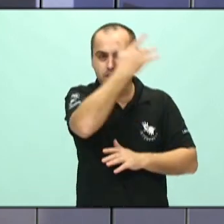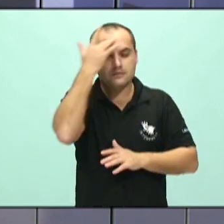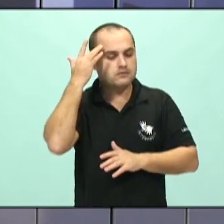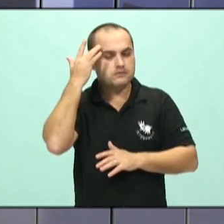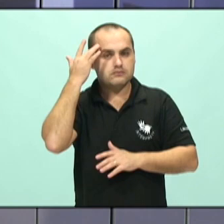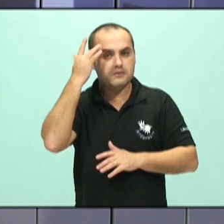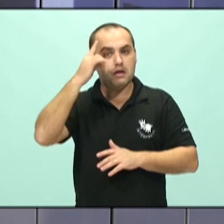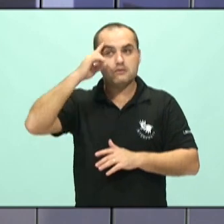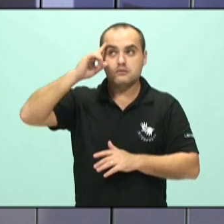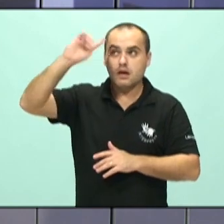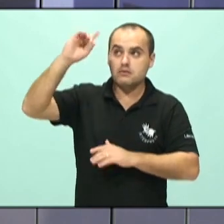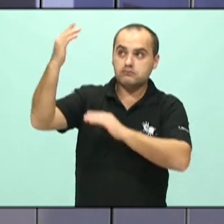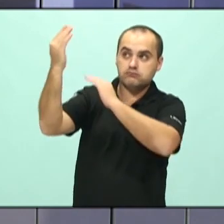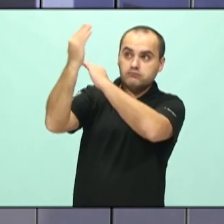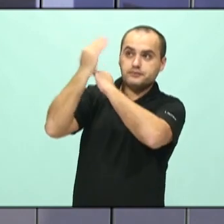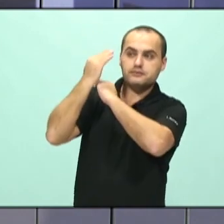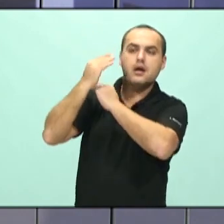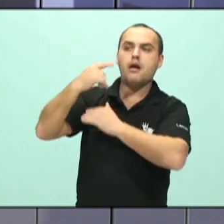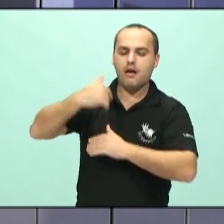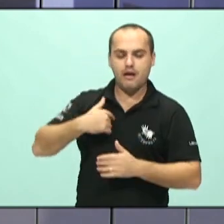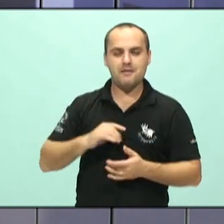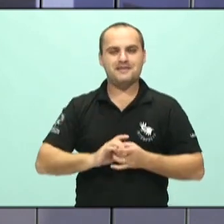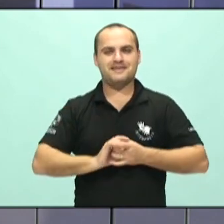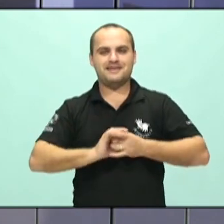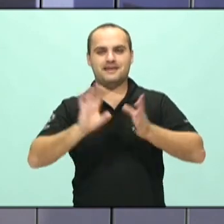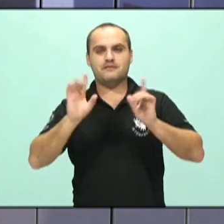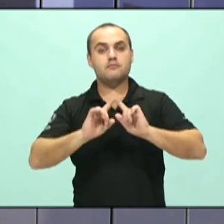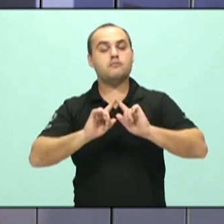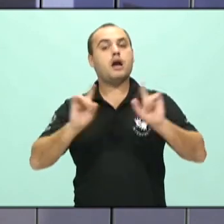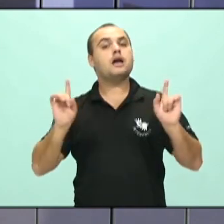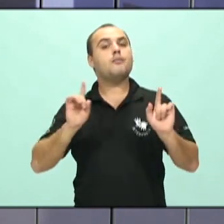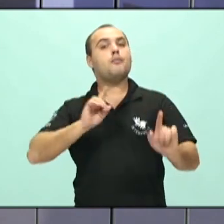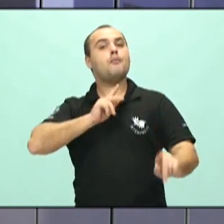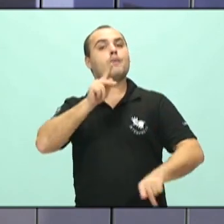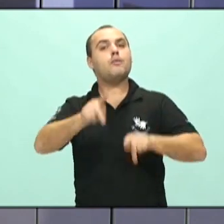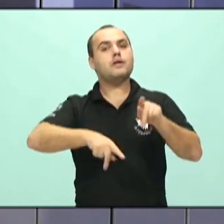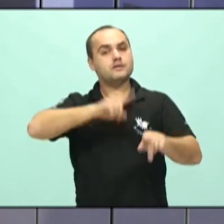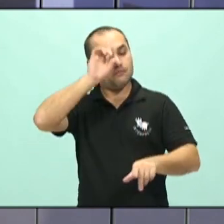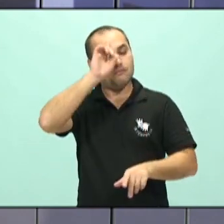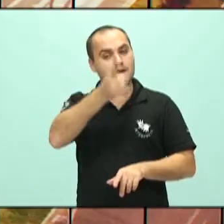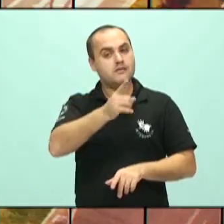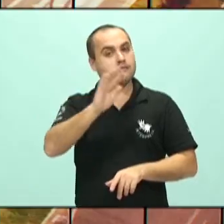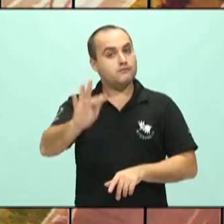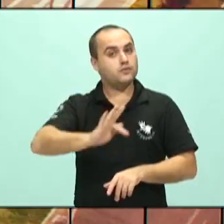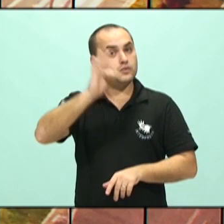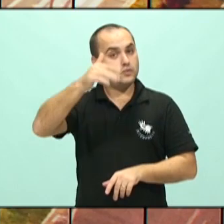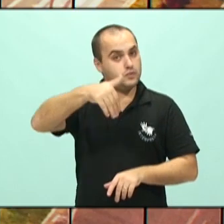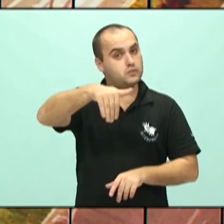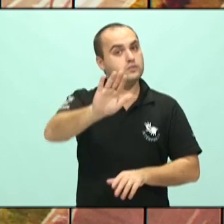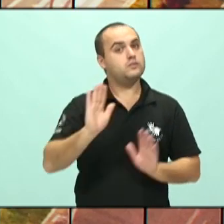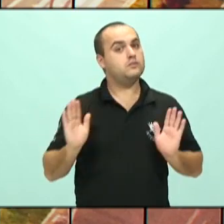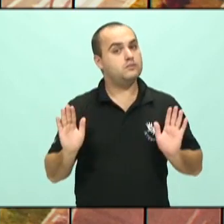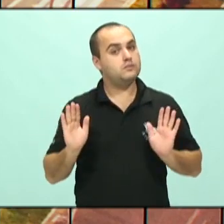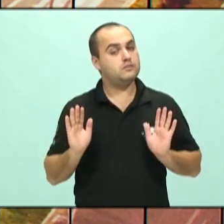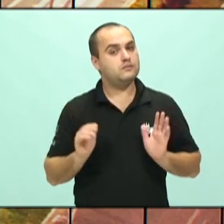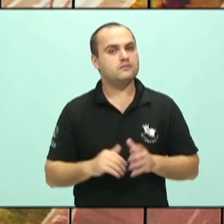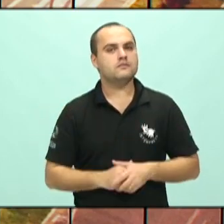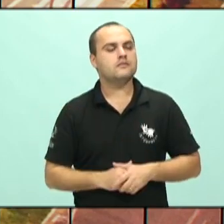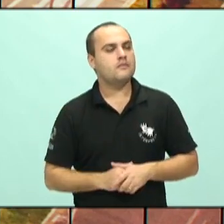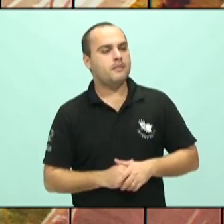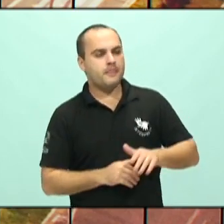aqui à disposição. Mas vamos deixar a população decidir isso mais na frente. Ano que